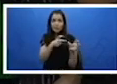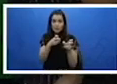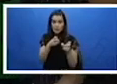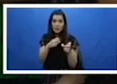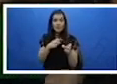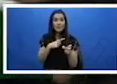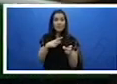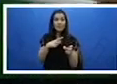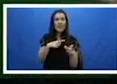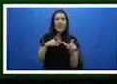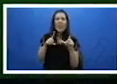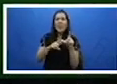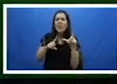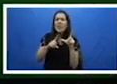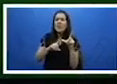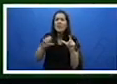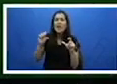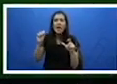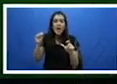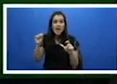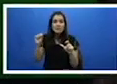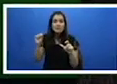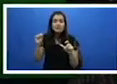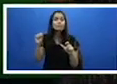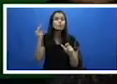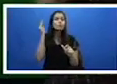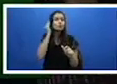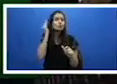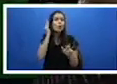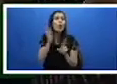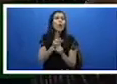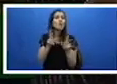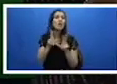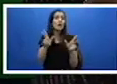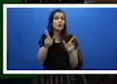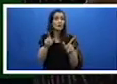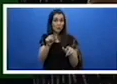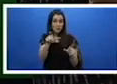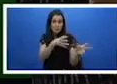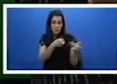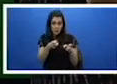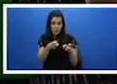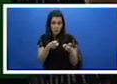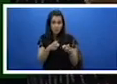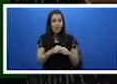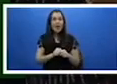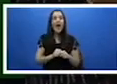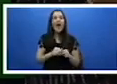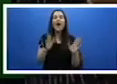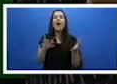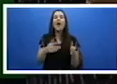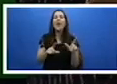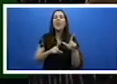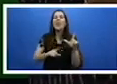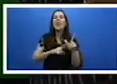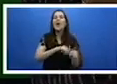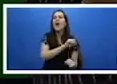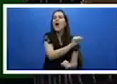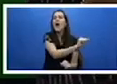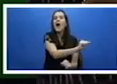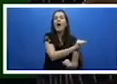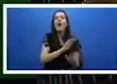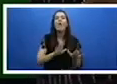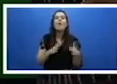né? Alguma diferença no som de S, você já percebeu? Aí vamos para a letrinha A. Qual é